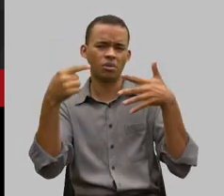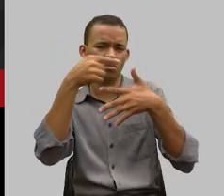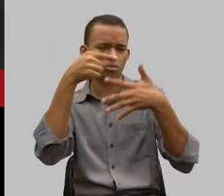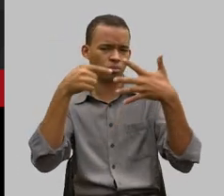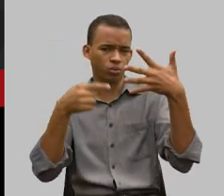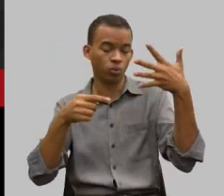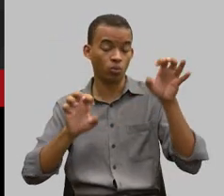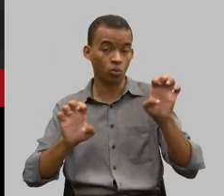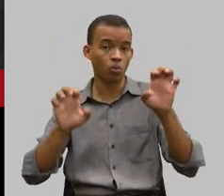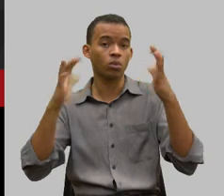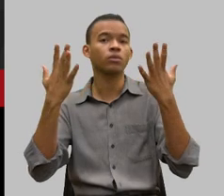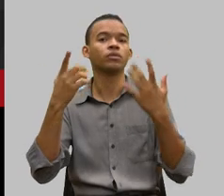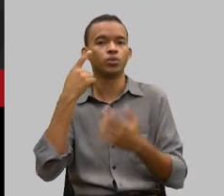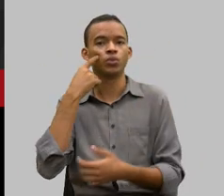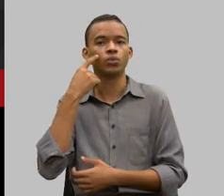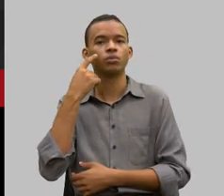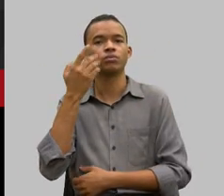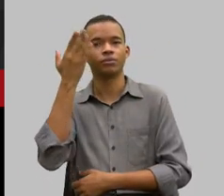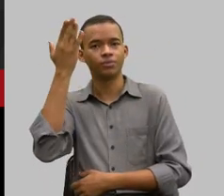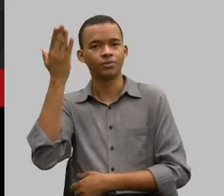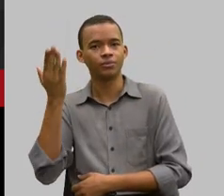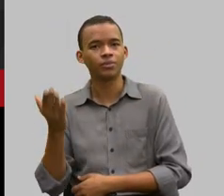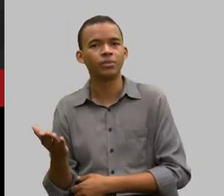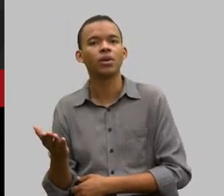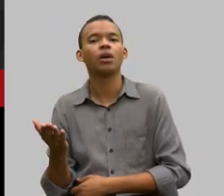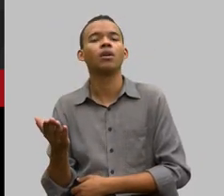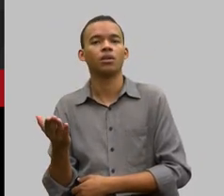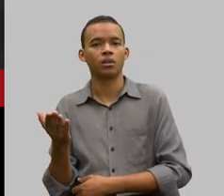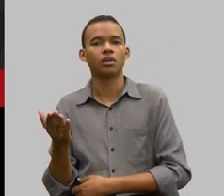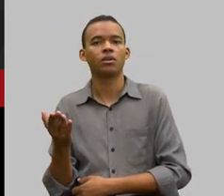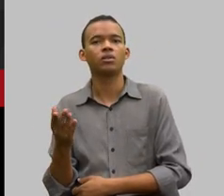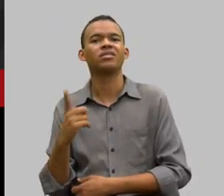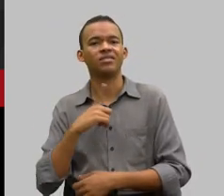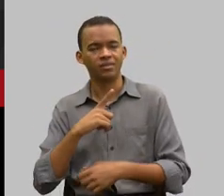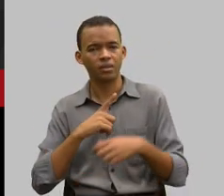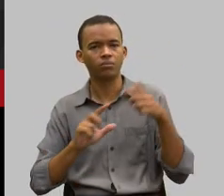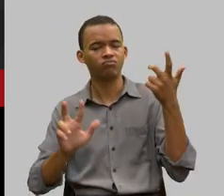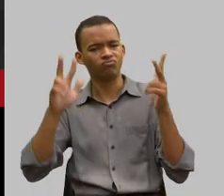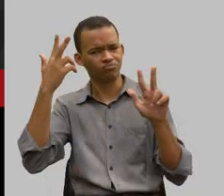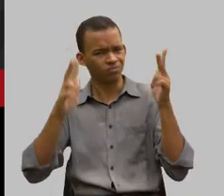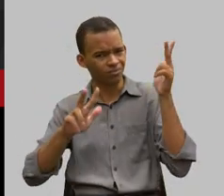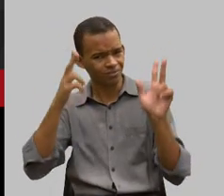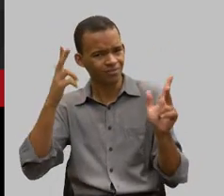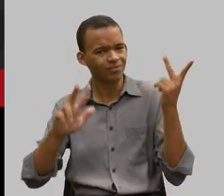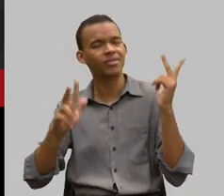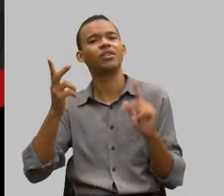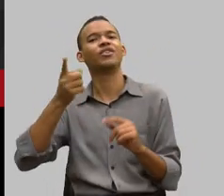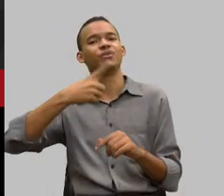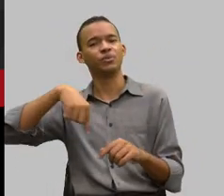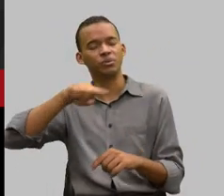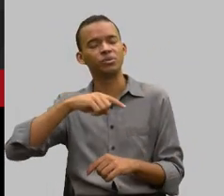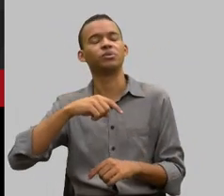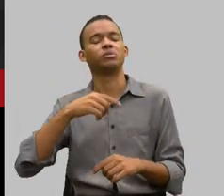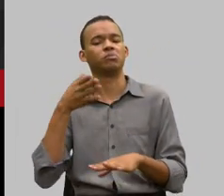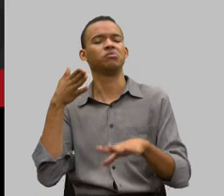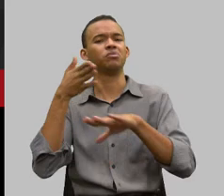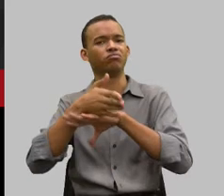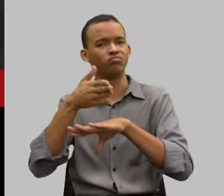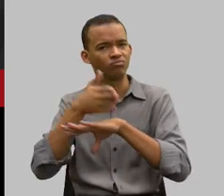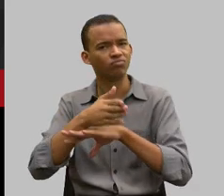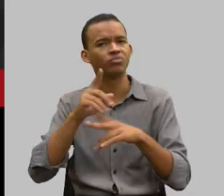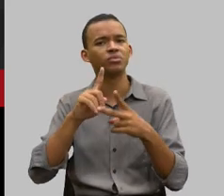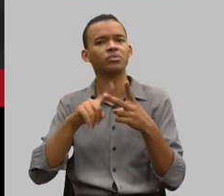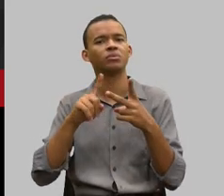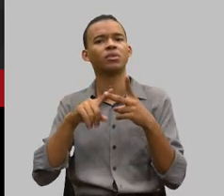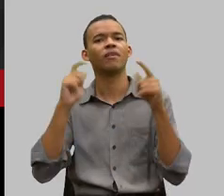como estão listados aí né carnaval a gente participou ativamente efetivamente festival sarará recentemente tivemos